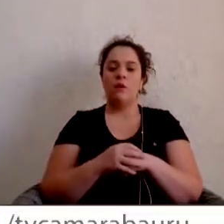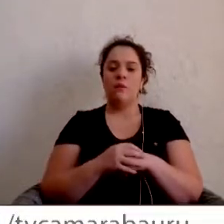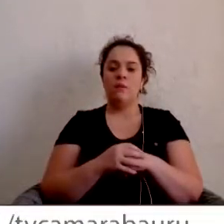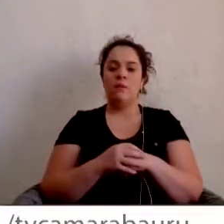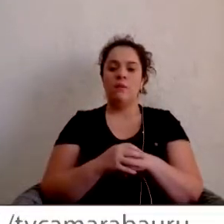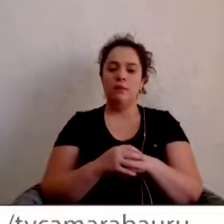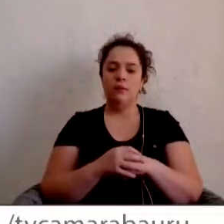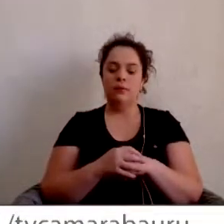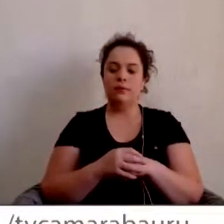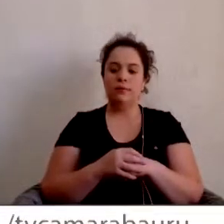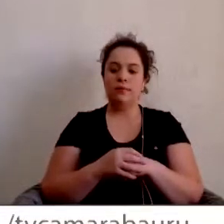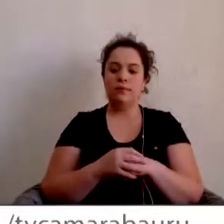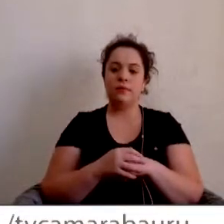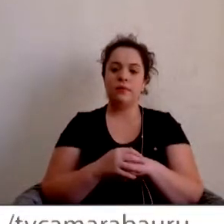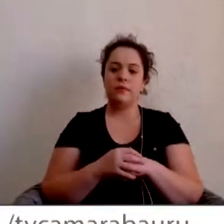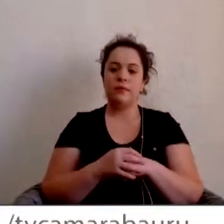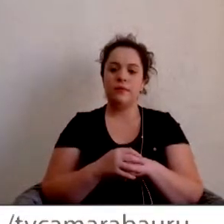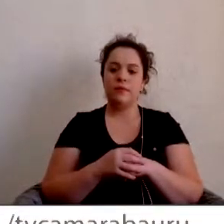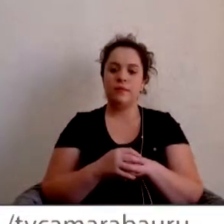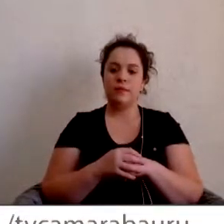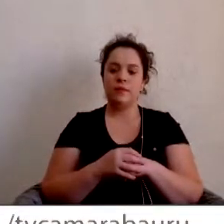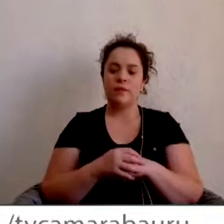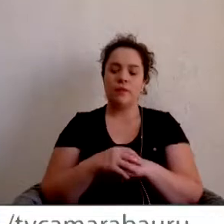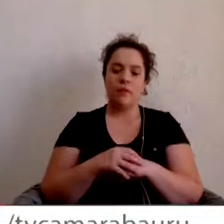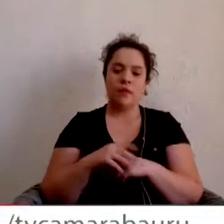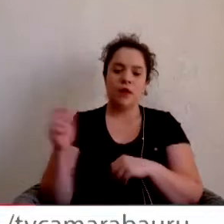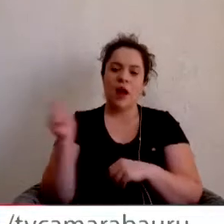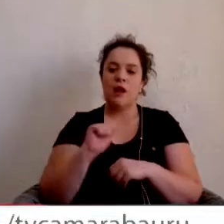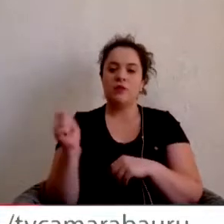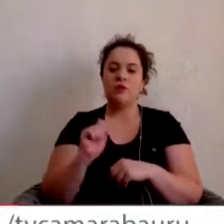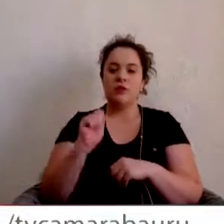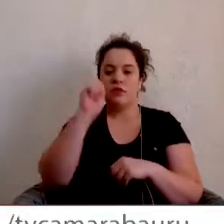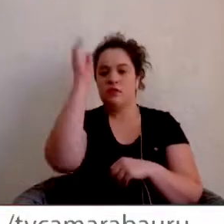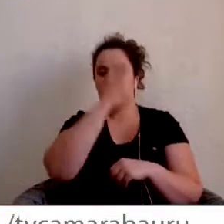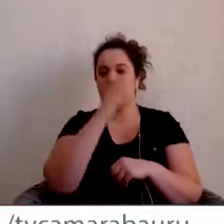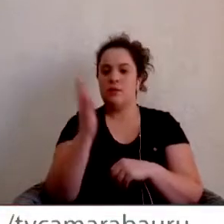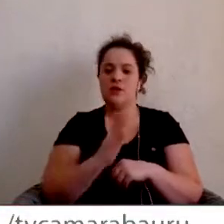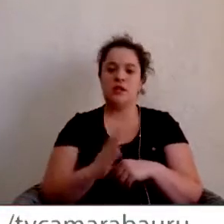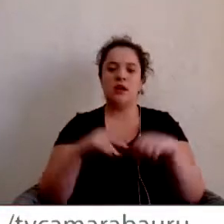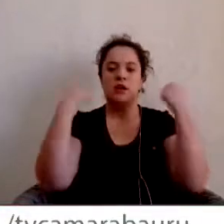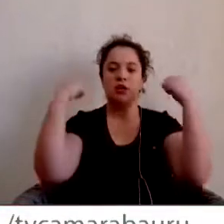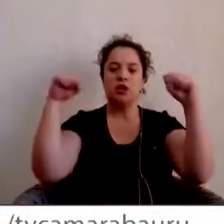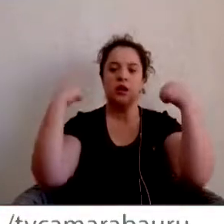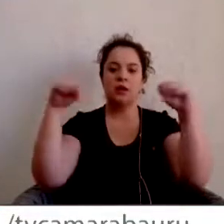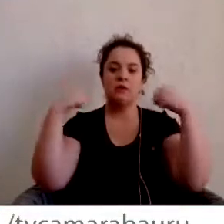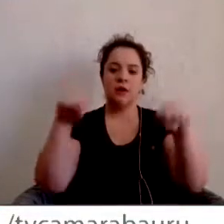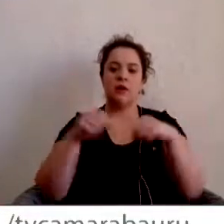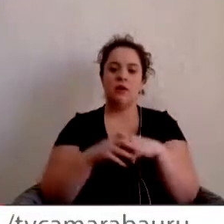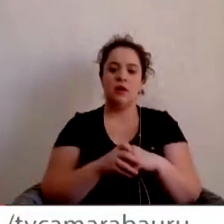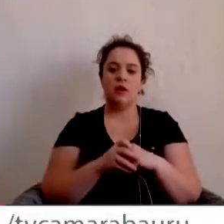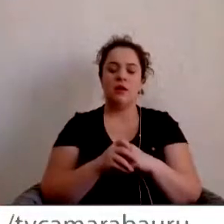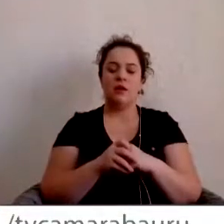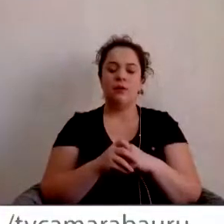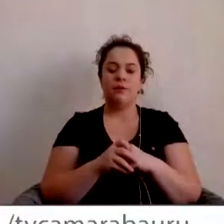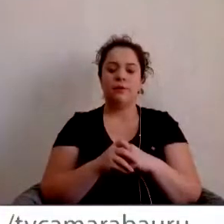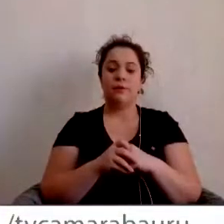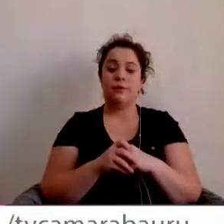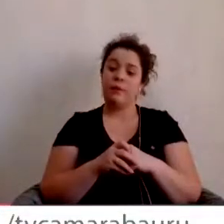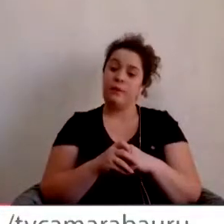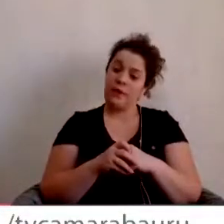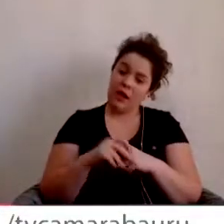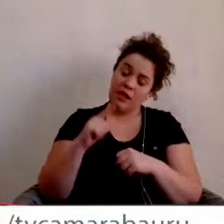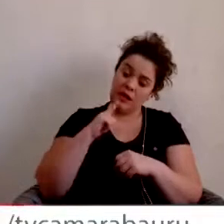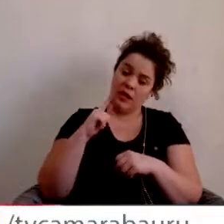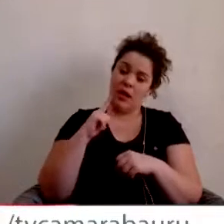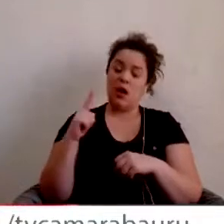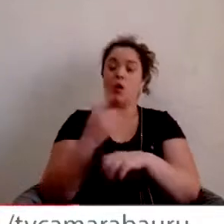Associação Brasileira de Academias. Durante as aulas, já é por prática da nossa modalidade, cada aluno treinar num